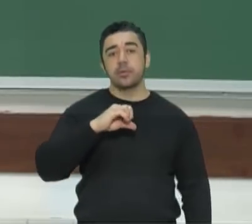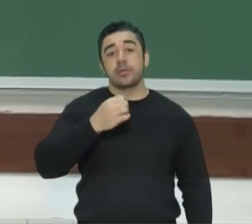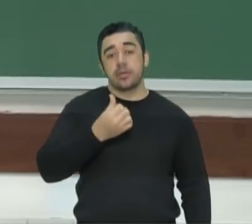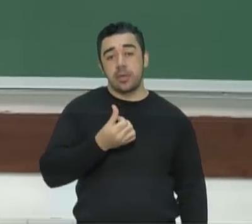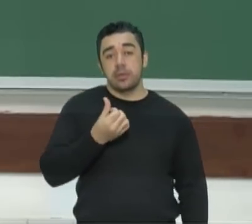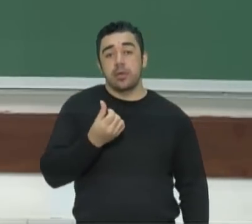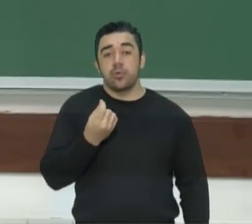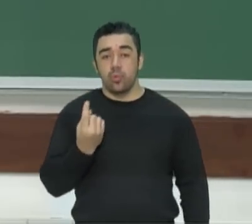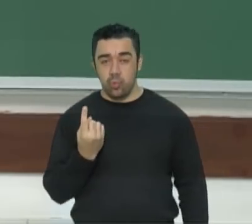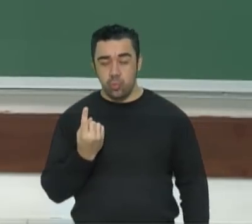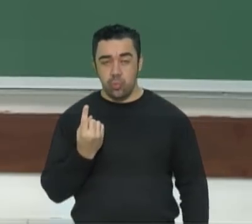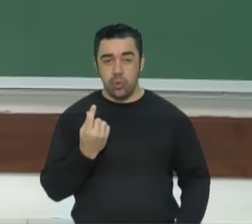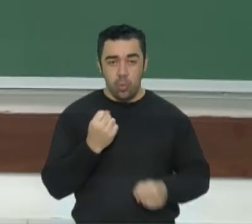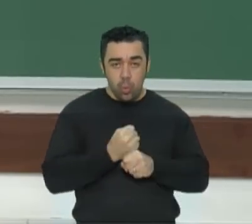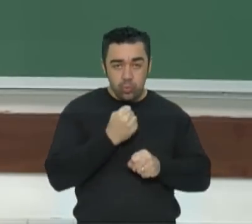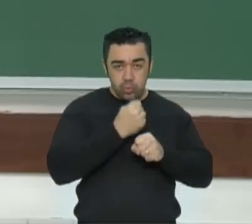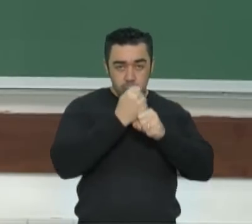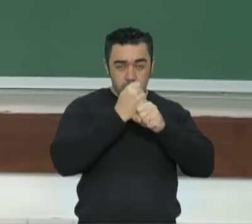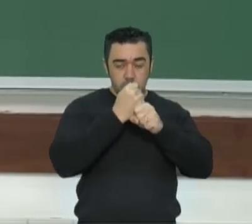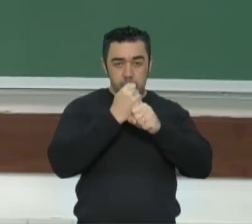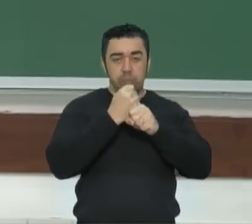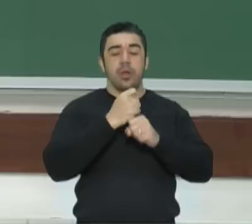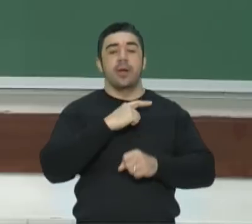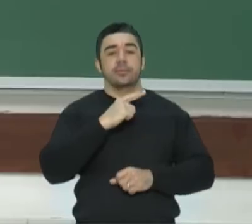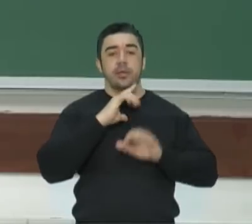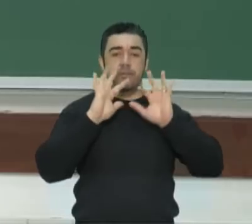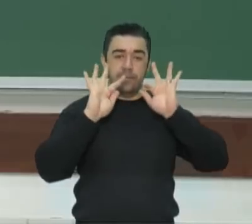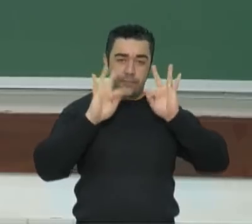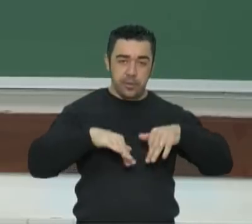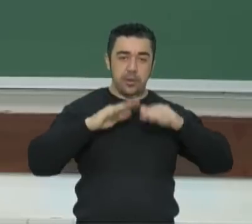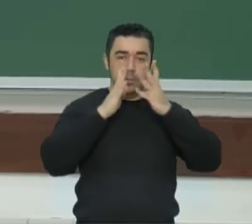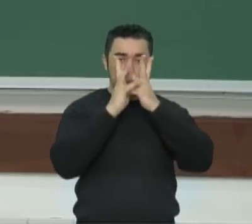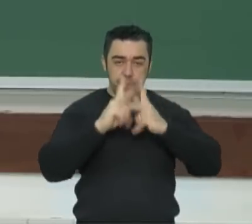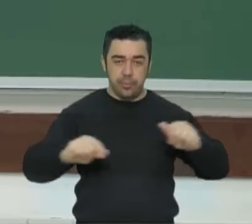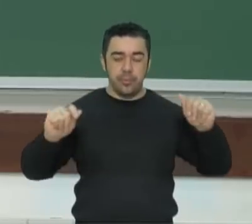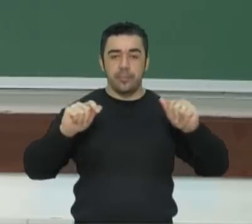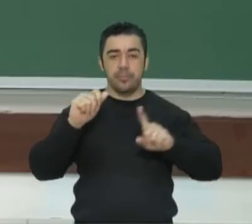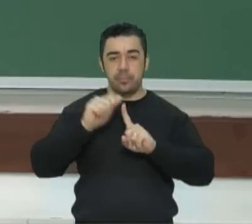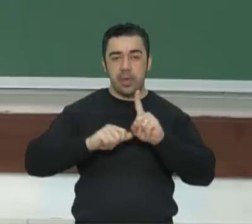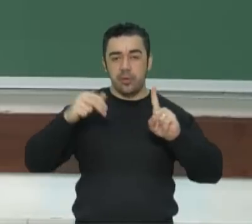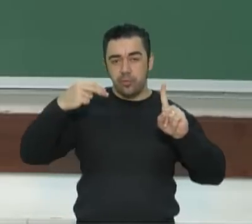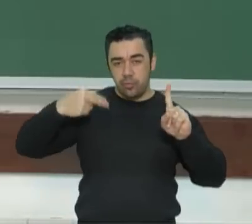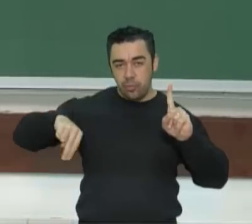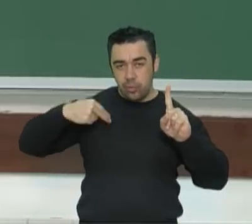1961 e só foi ser derrubado, perder sua eficiência, lá em novembro de